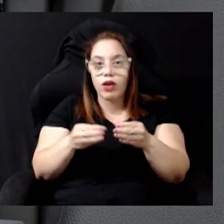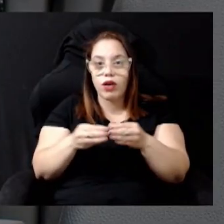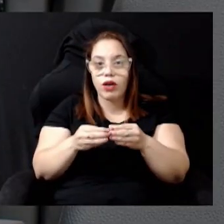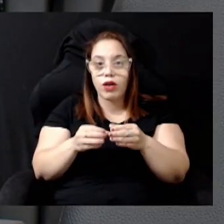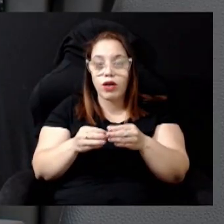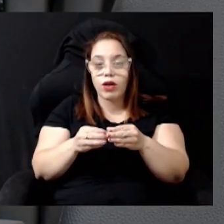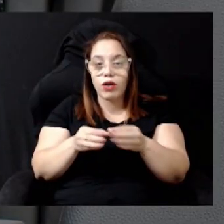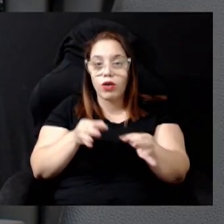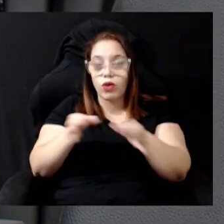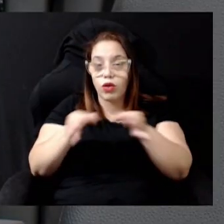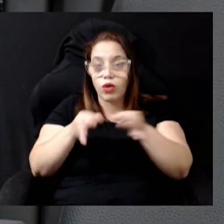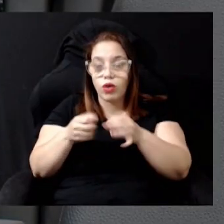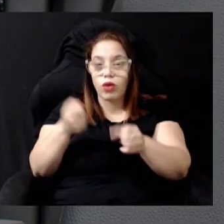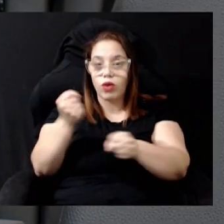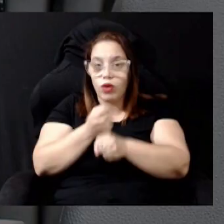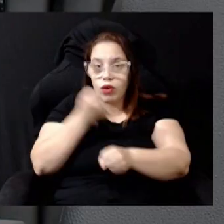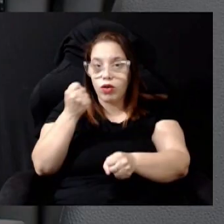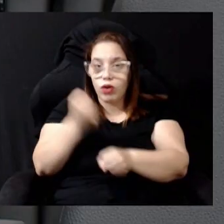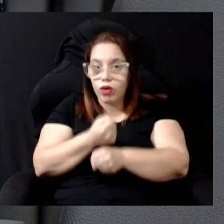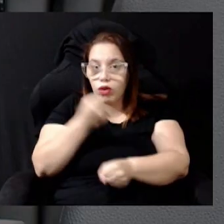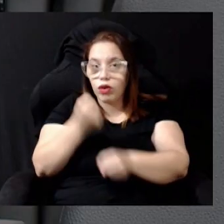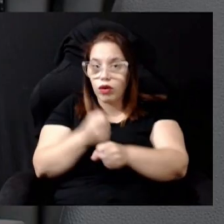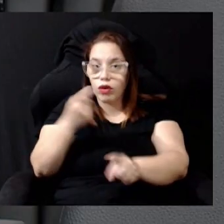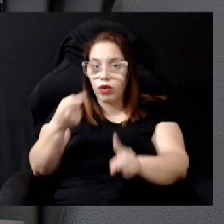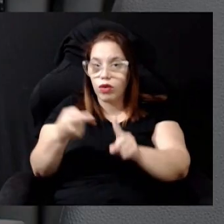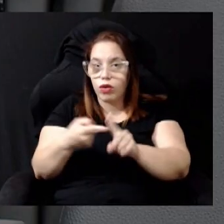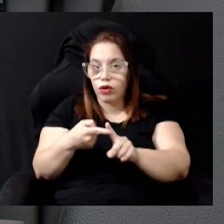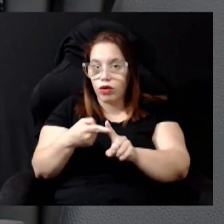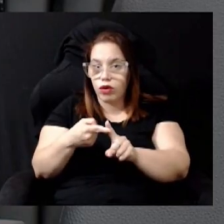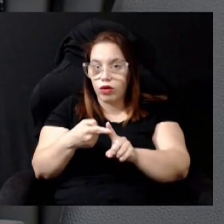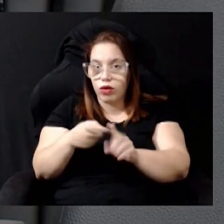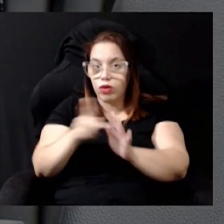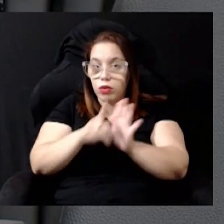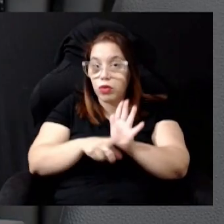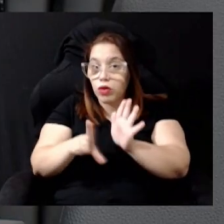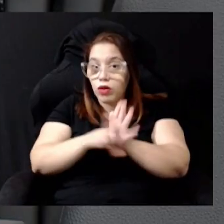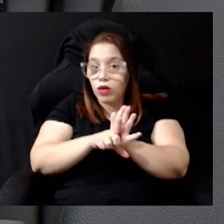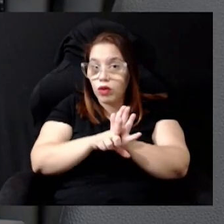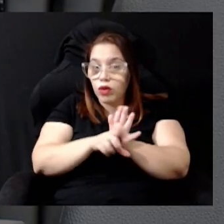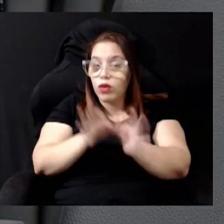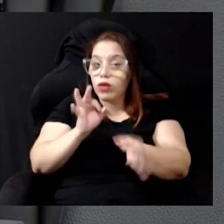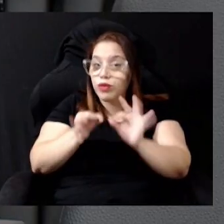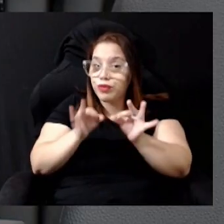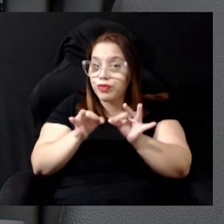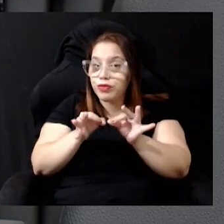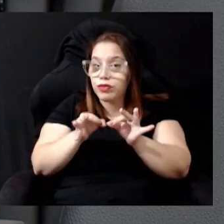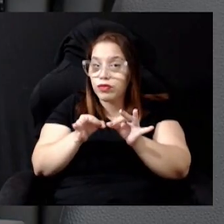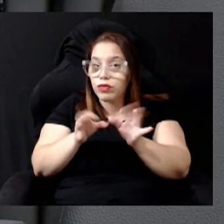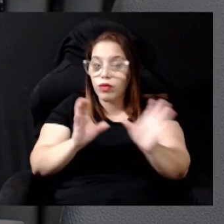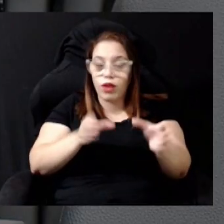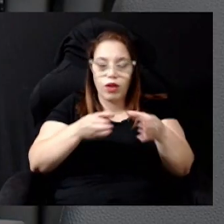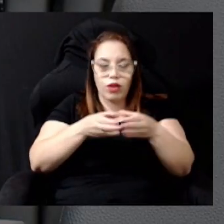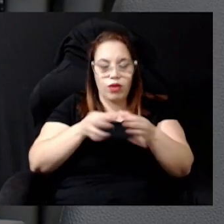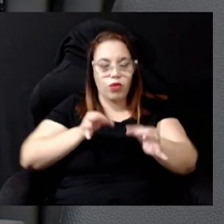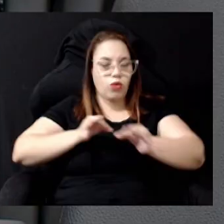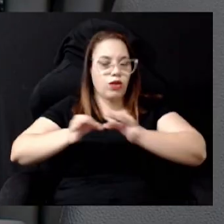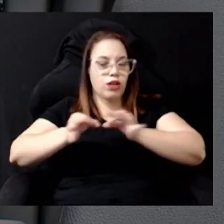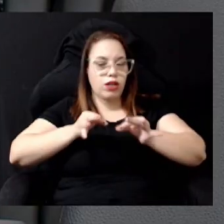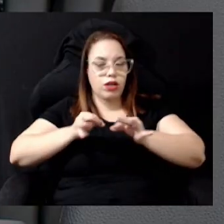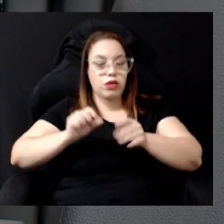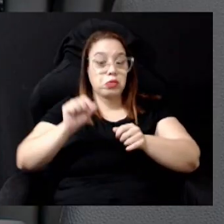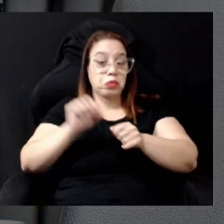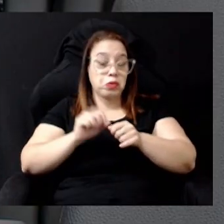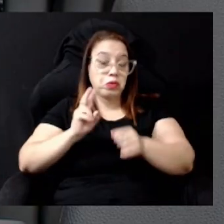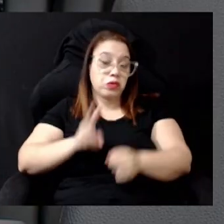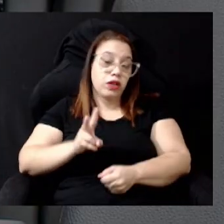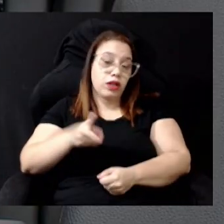Então, qual é o objetivo do projeto de lei? É justamente ter um grupo organizado que faça essa manutenção,